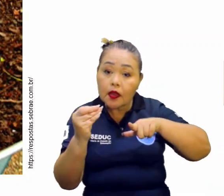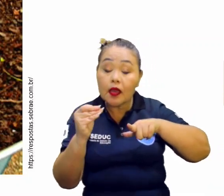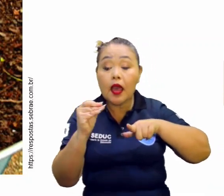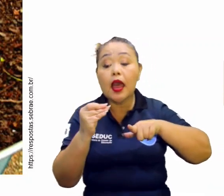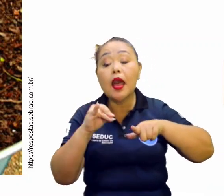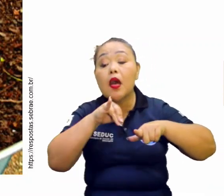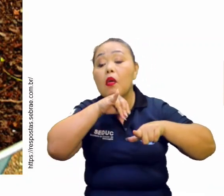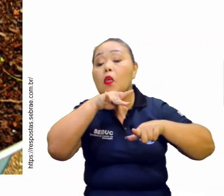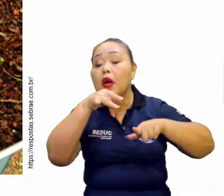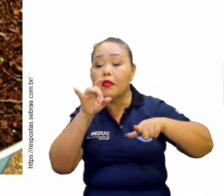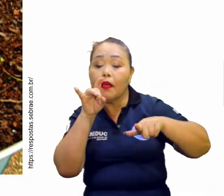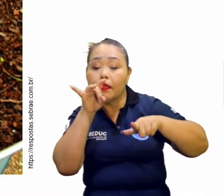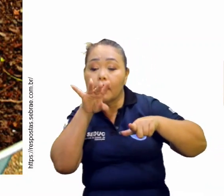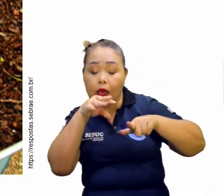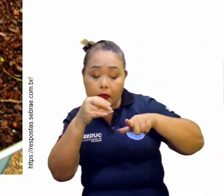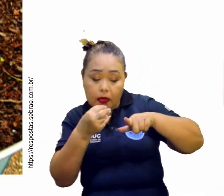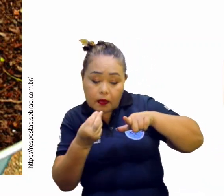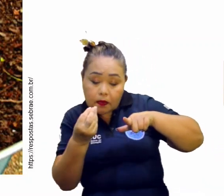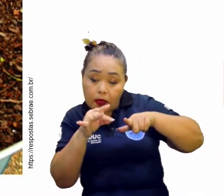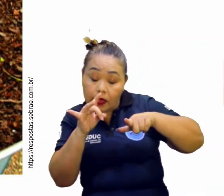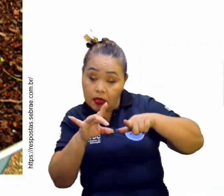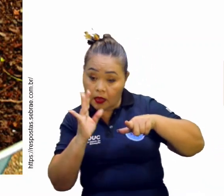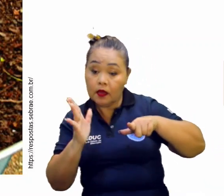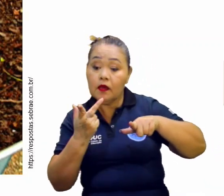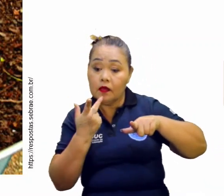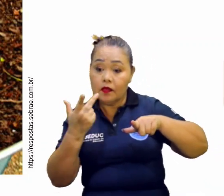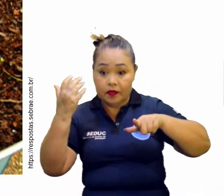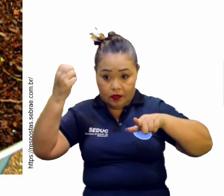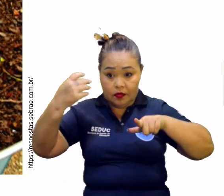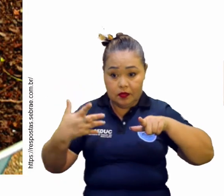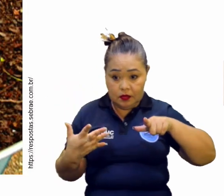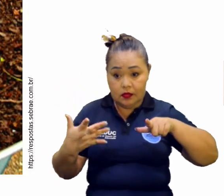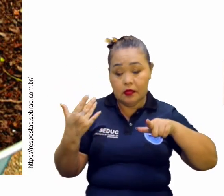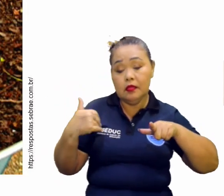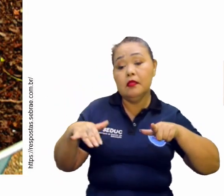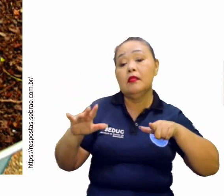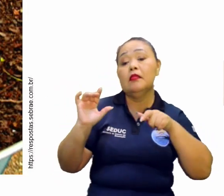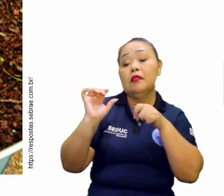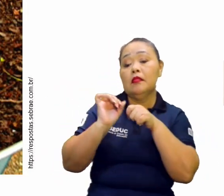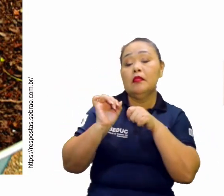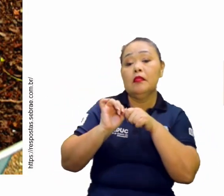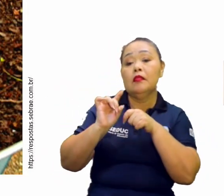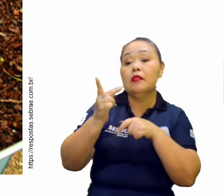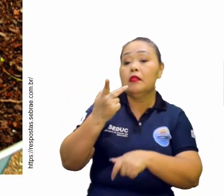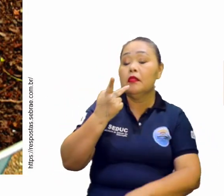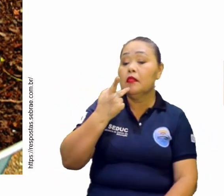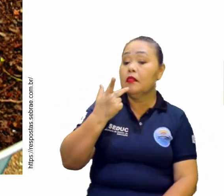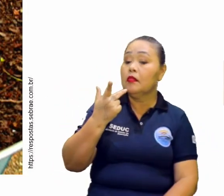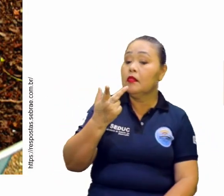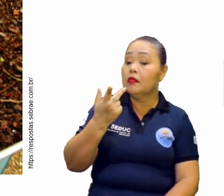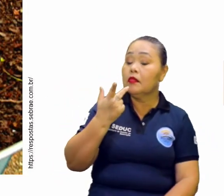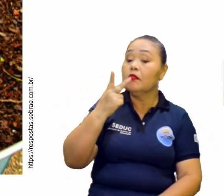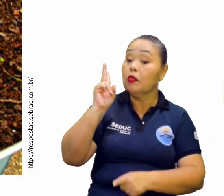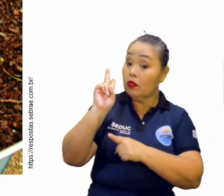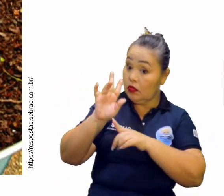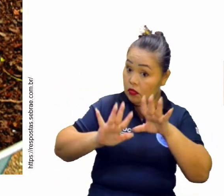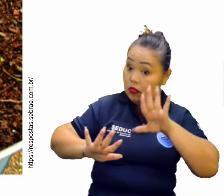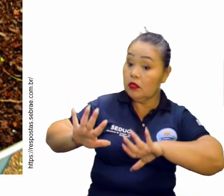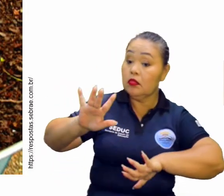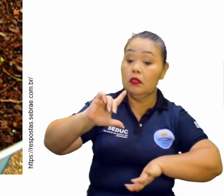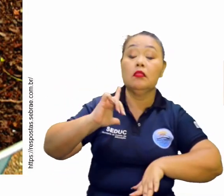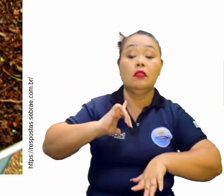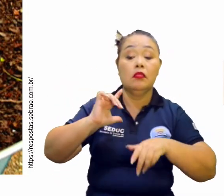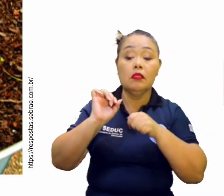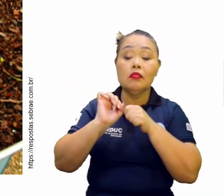animal, aí a gente falou ali de algumas aulas da cama do aviário, né? E aí a gente falou dos cuidados com essa produção,